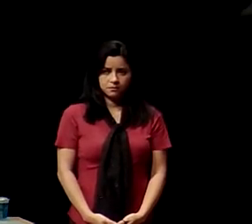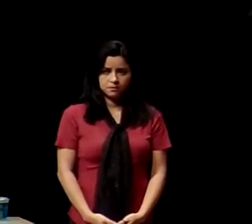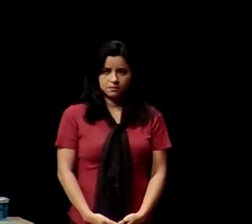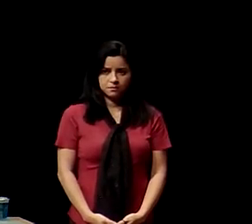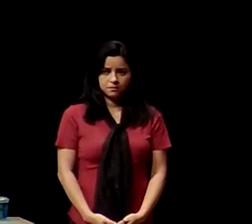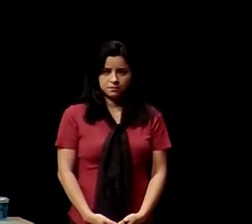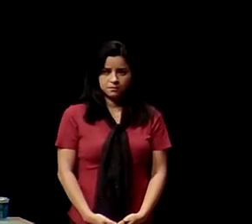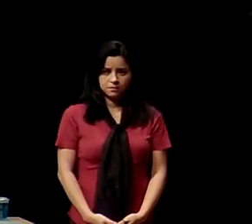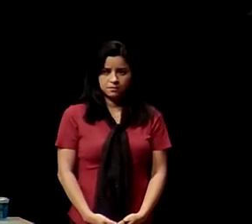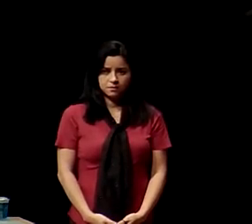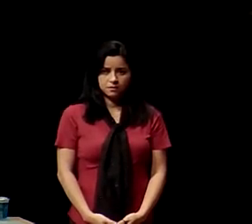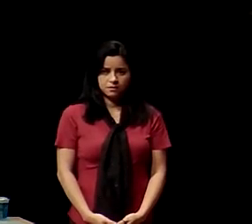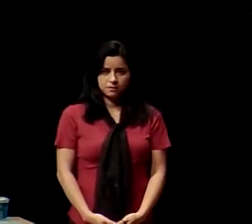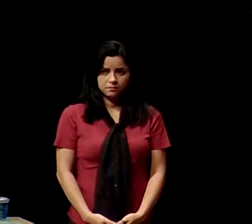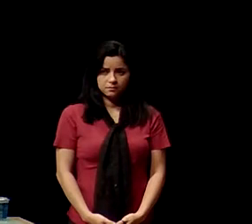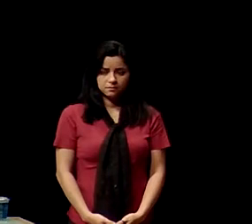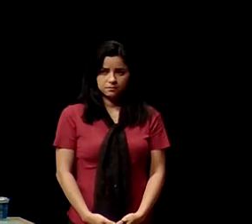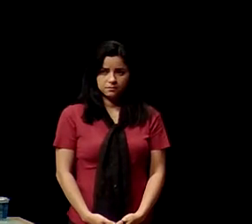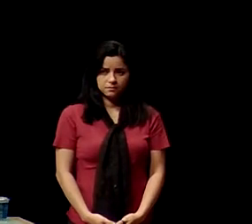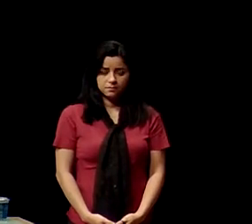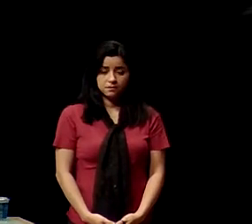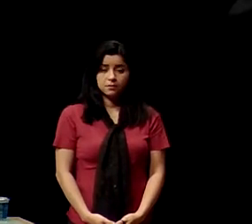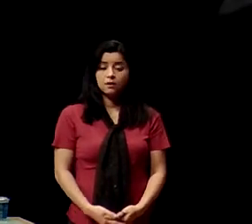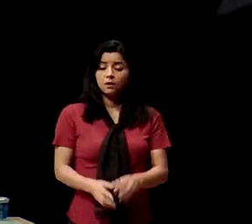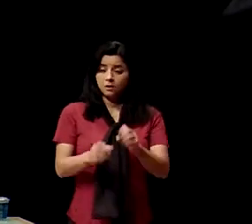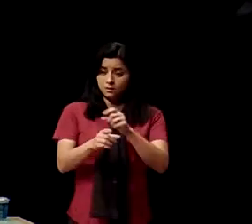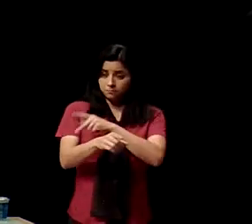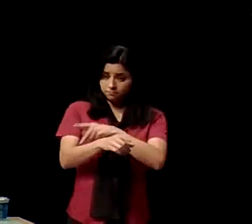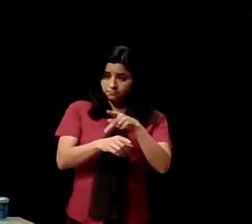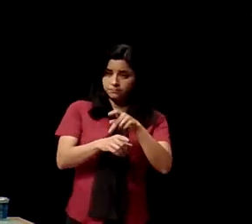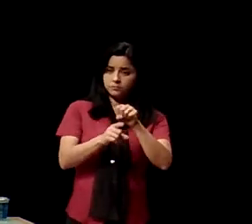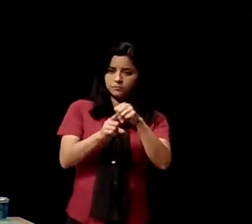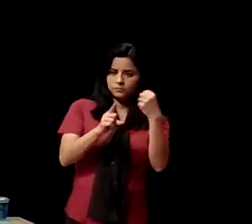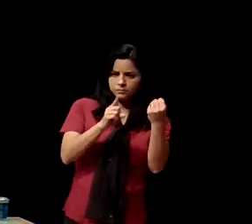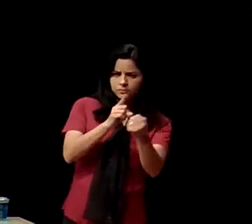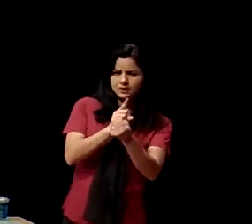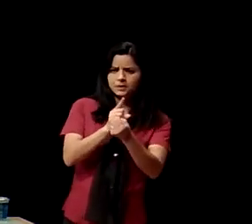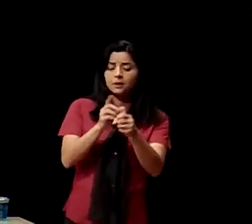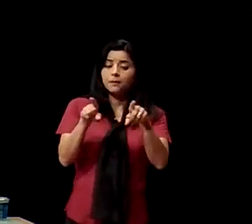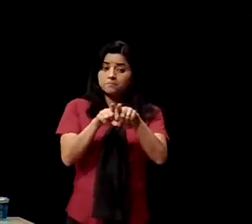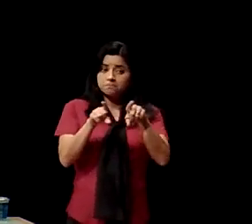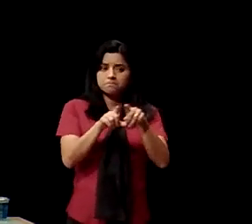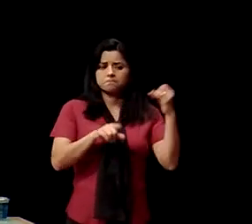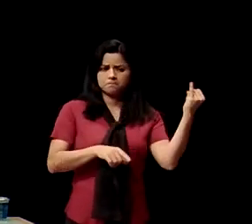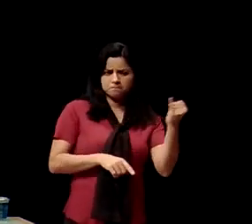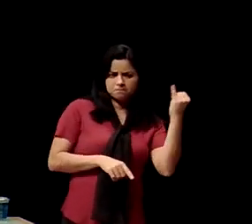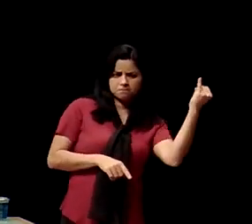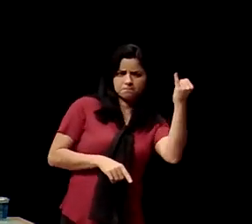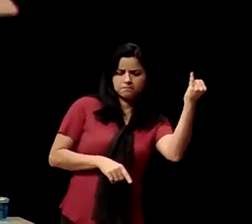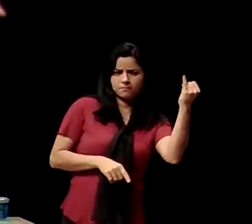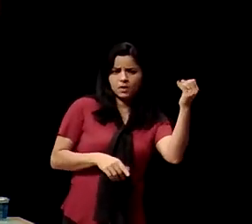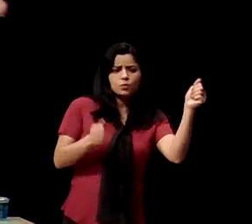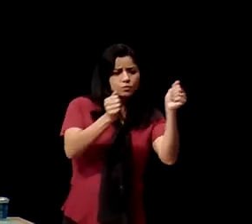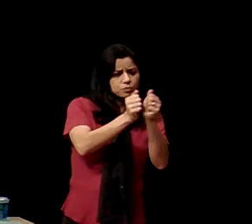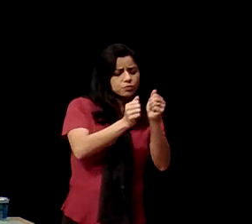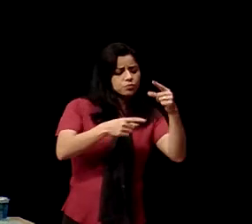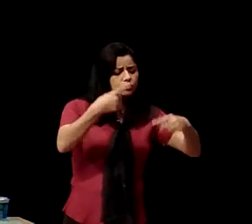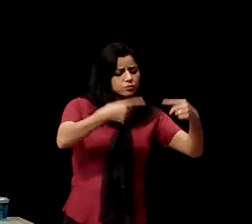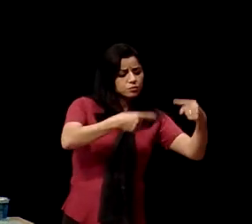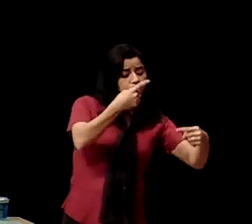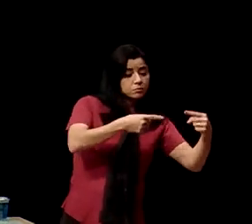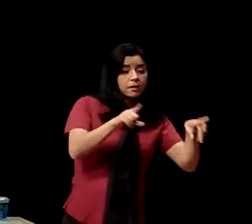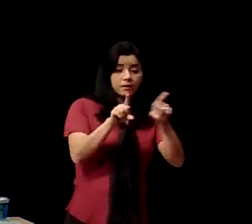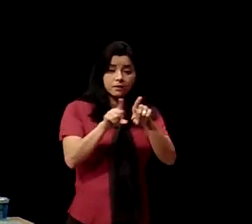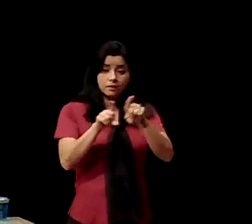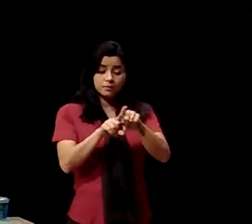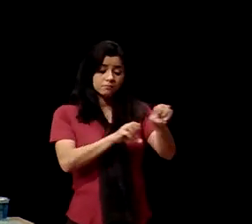citizenship education. E a pedagogia social tem sido muito importante, tanto no que tange à política, como também para a